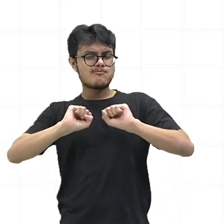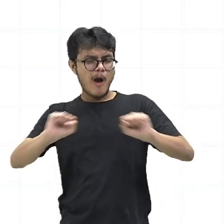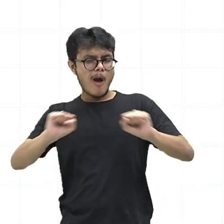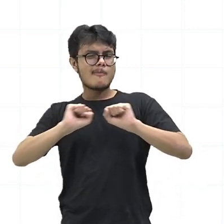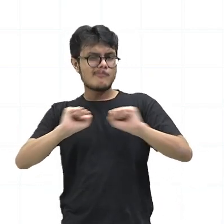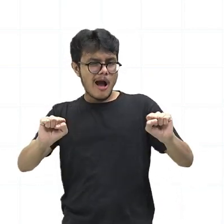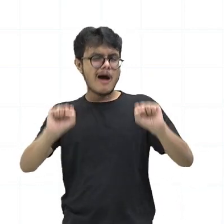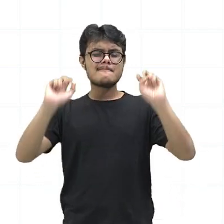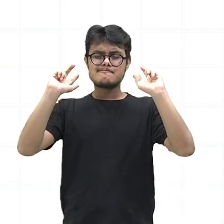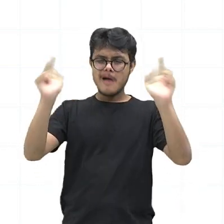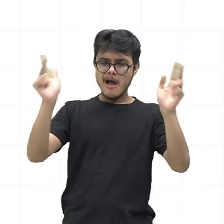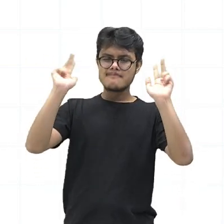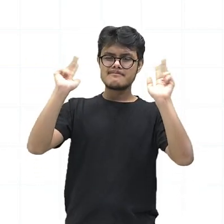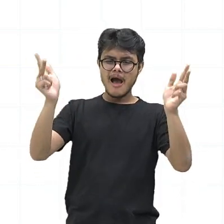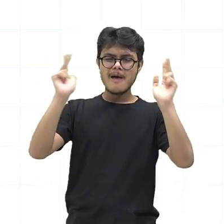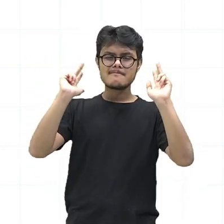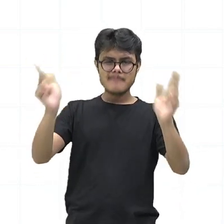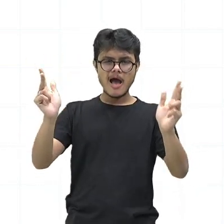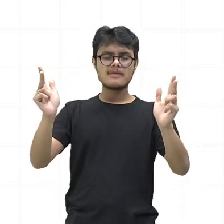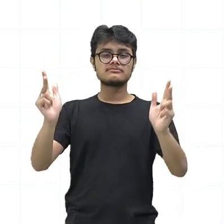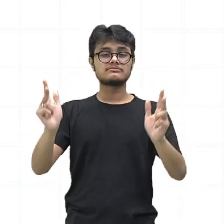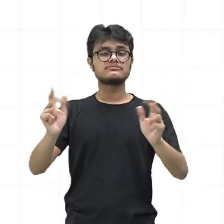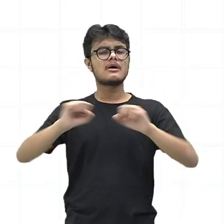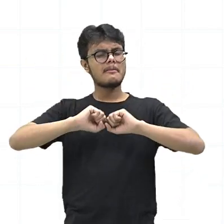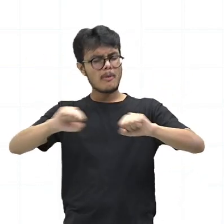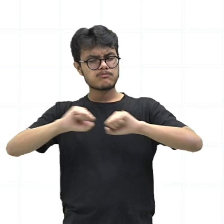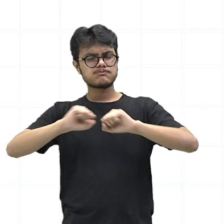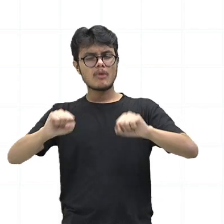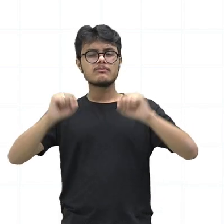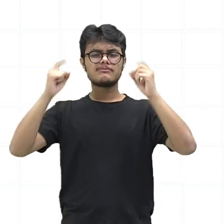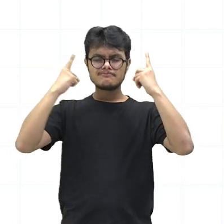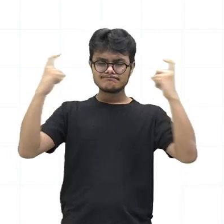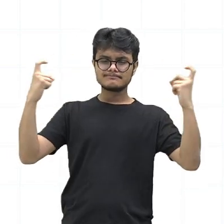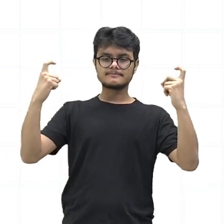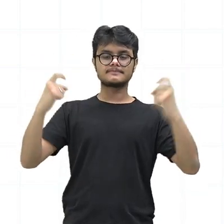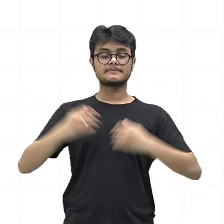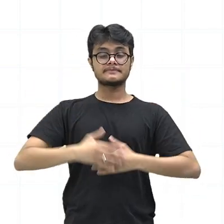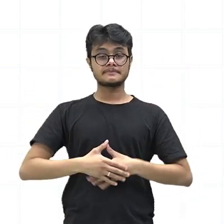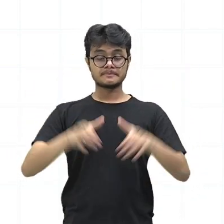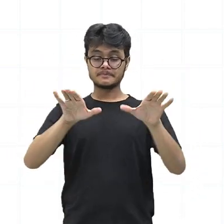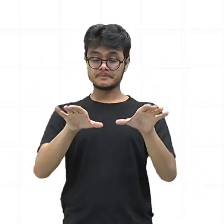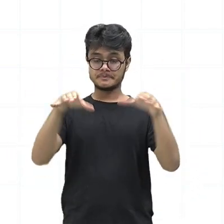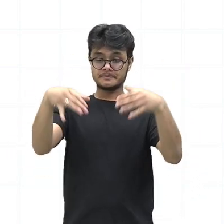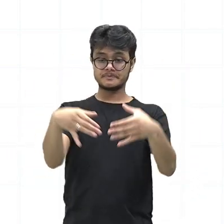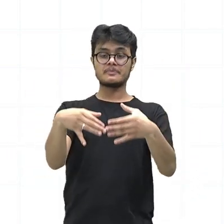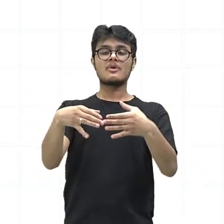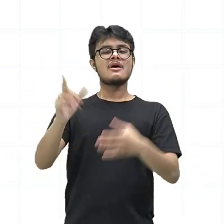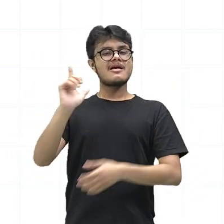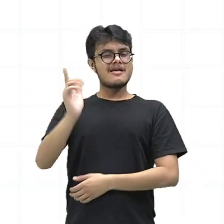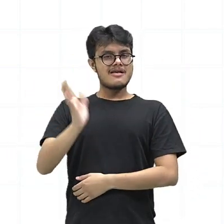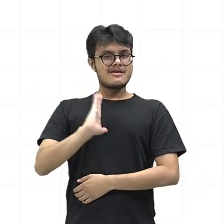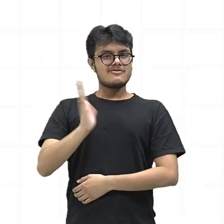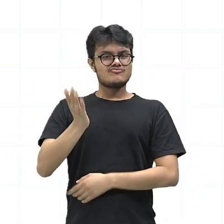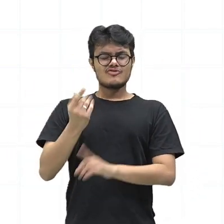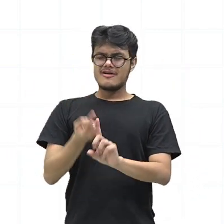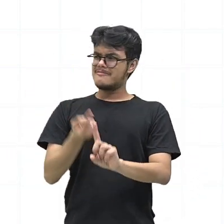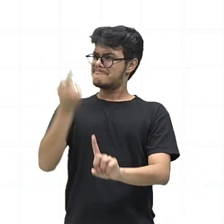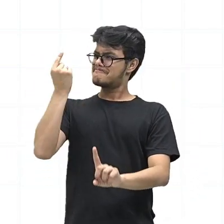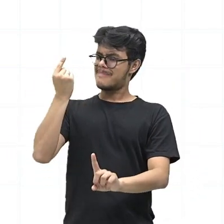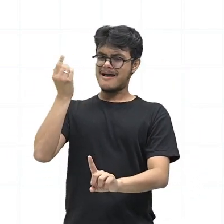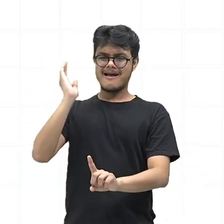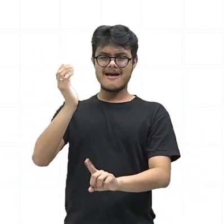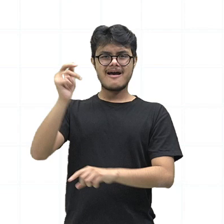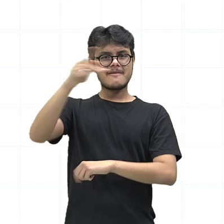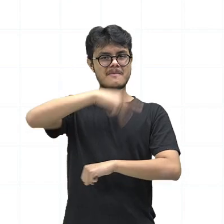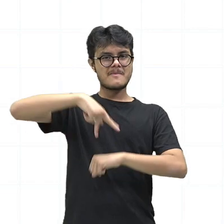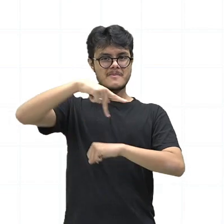que puxam desfiles reunindo multidões. A tradição dos desfiles de blocos com trios elétricos, ela se espalhou pelo país e tem